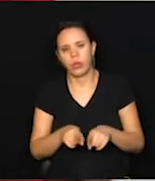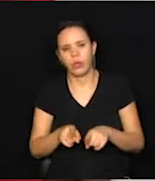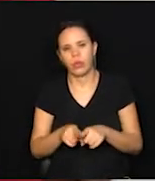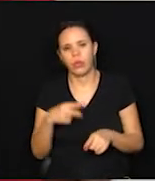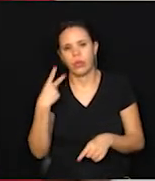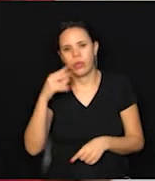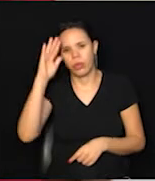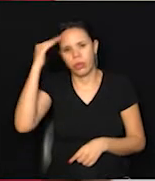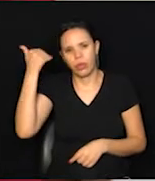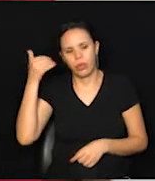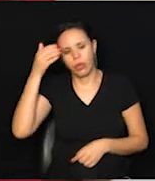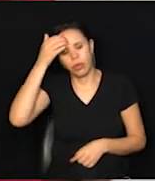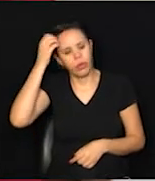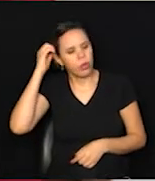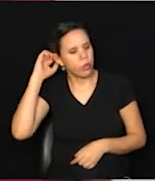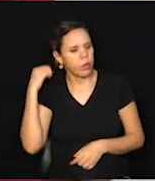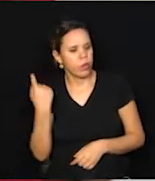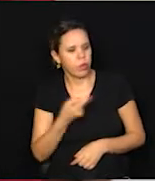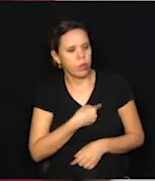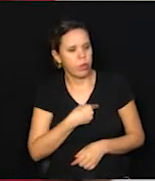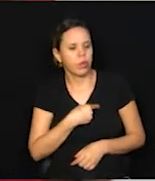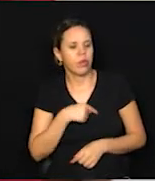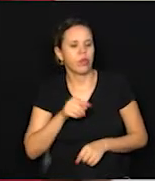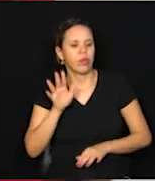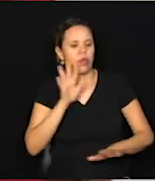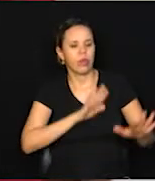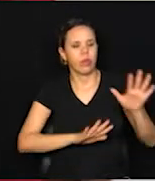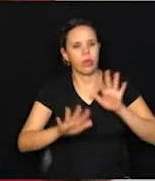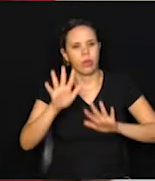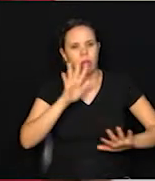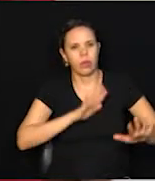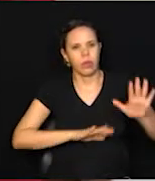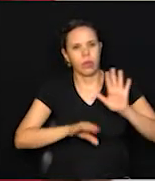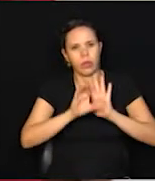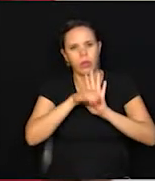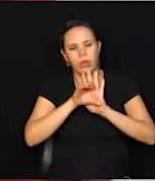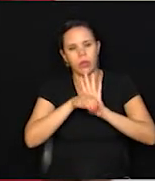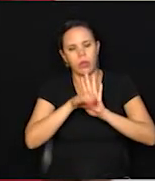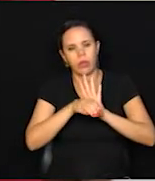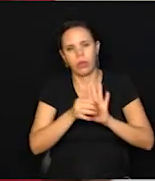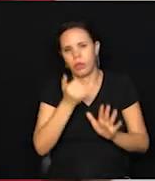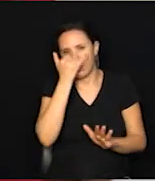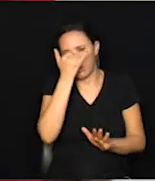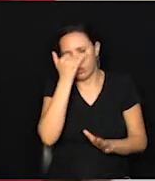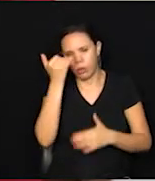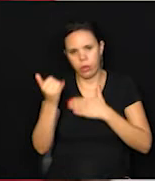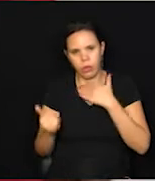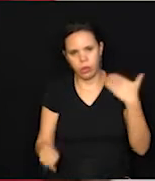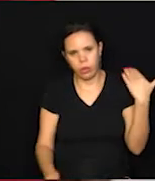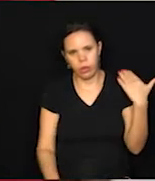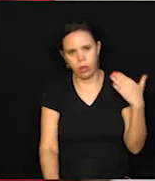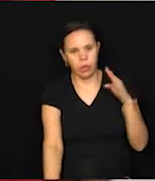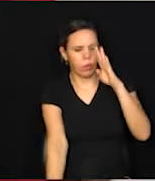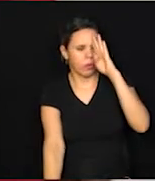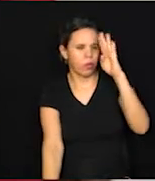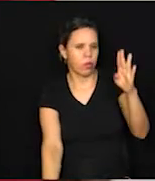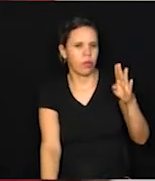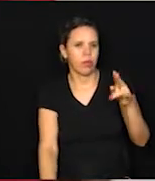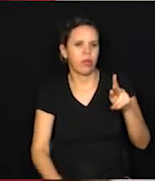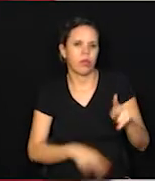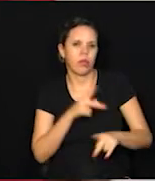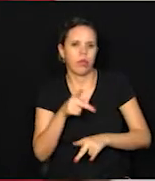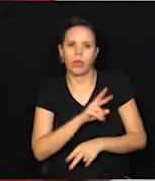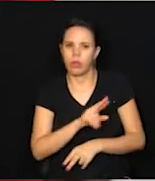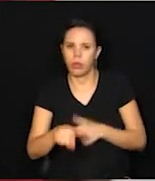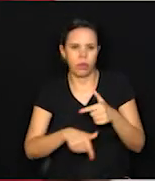Tourinho, para a gente tomar um certo cuidado com esse conceito letalidade e mortalidade, principalmente para a população que